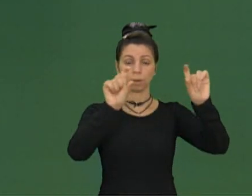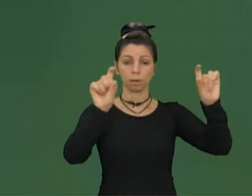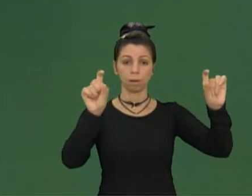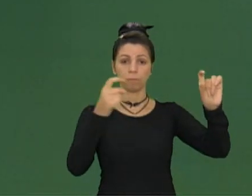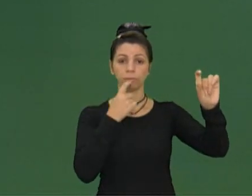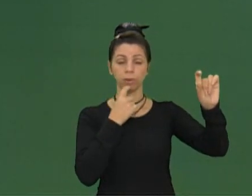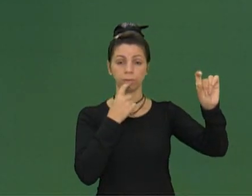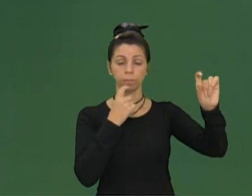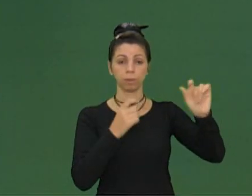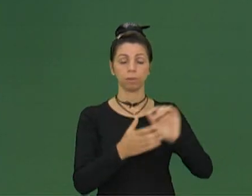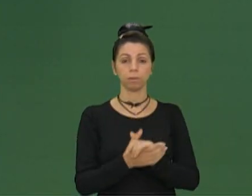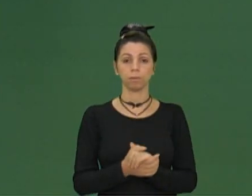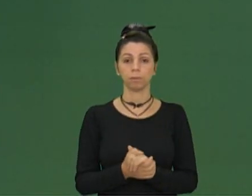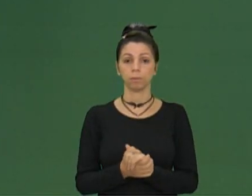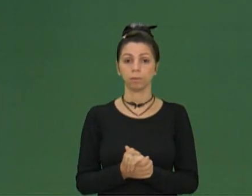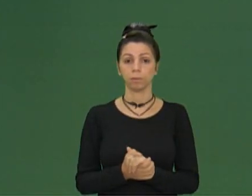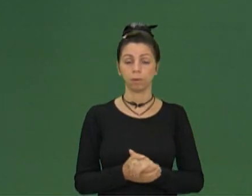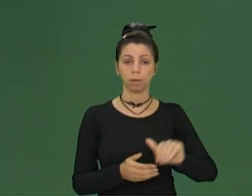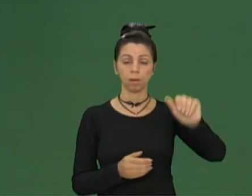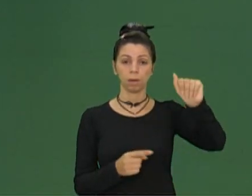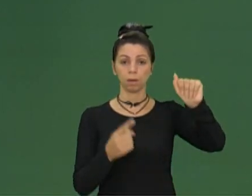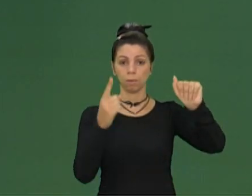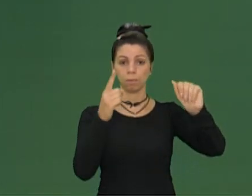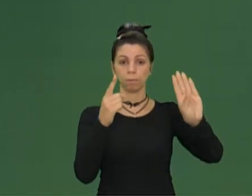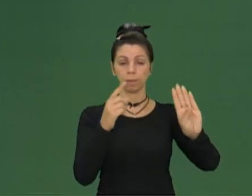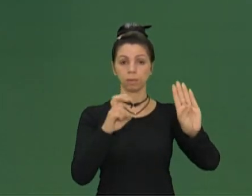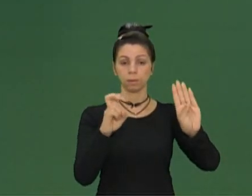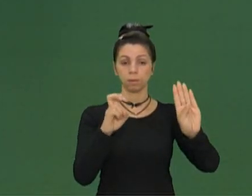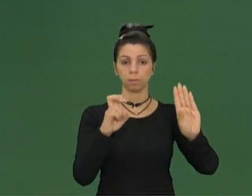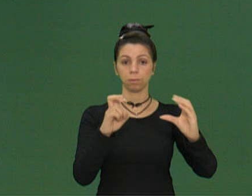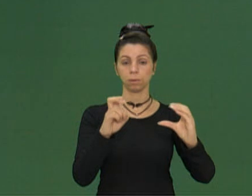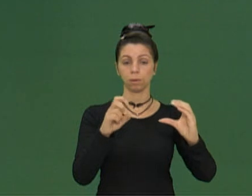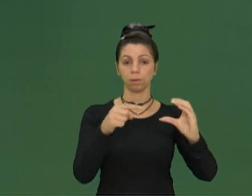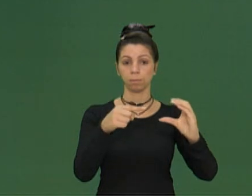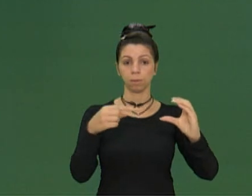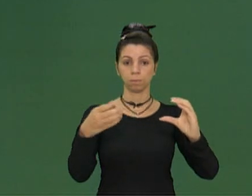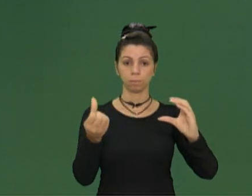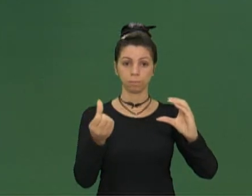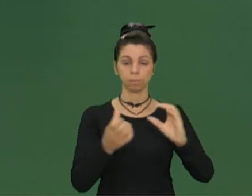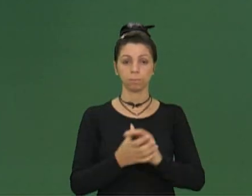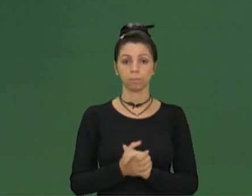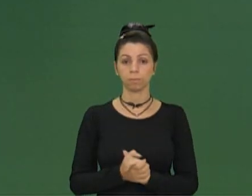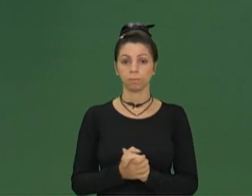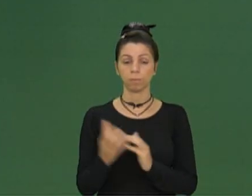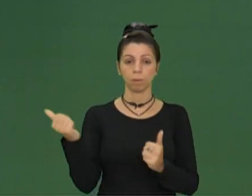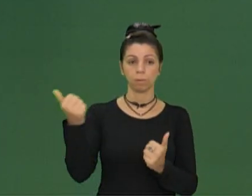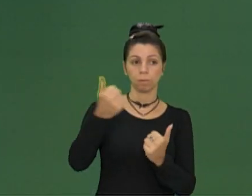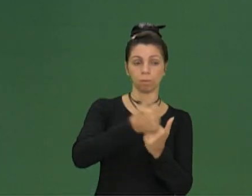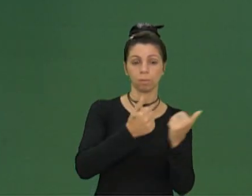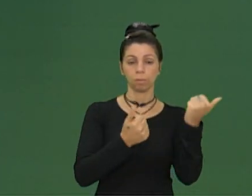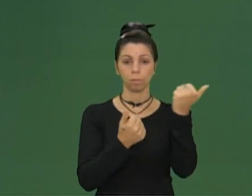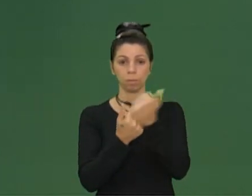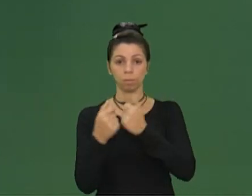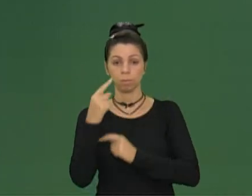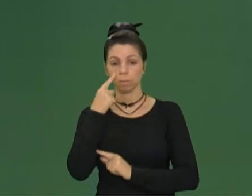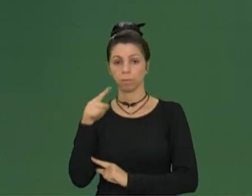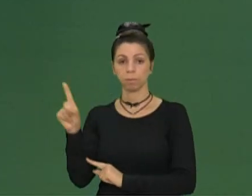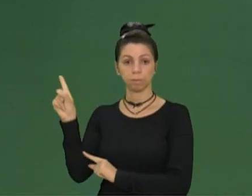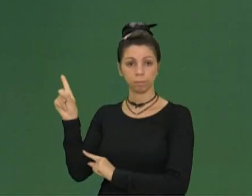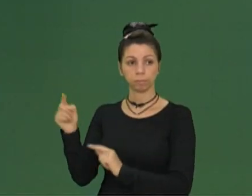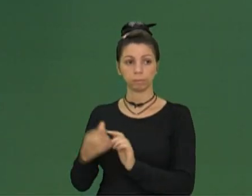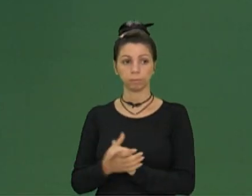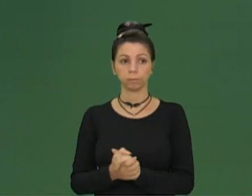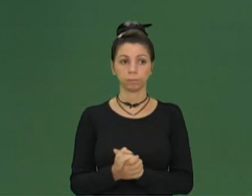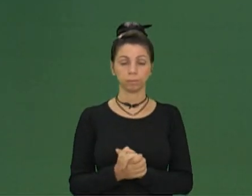1, o B 5 e o C menos 6. Substituindo primeiro o B sendo 5, o A sendo 1 e o